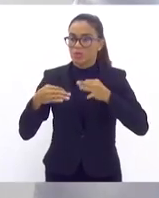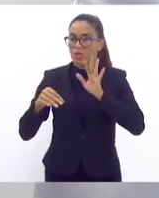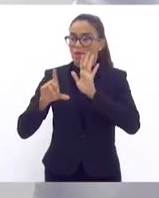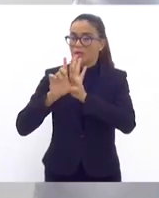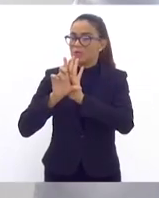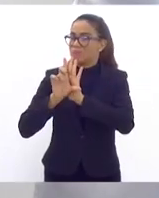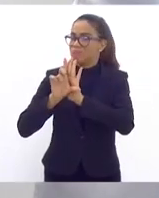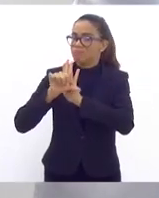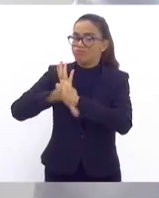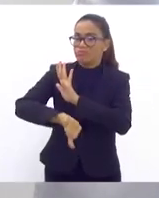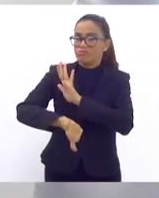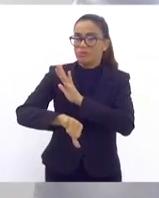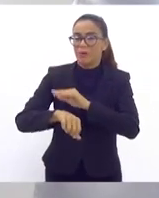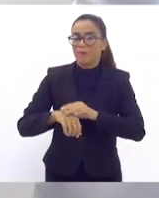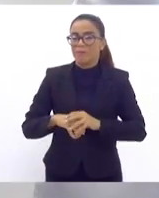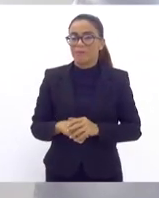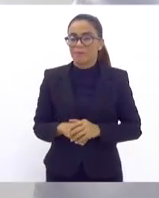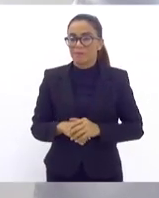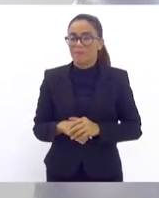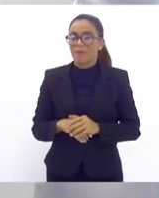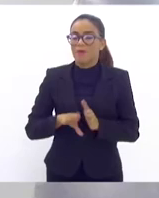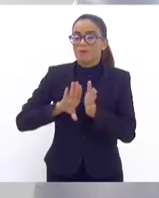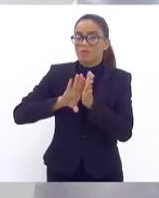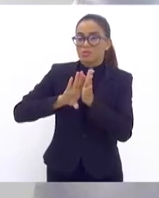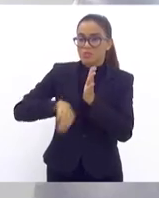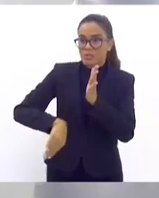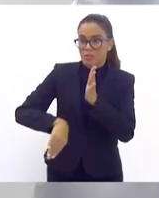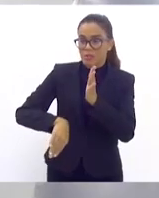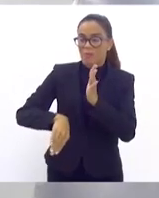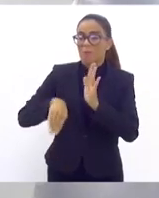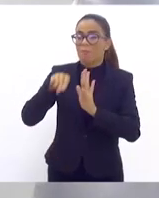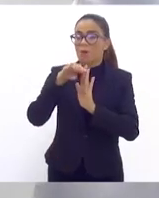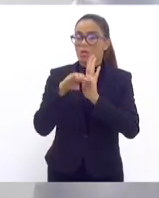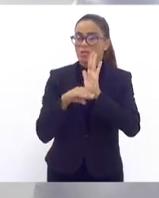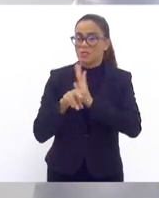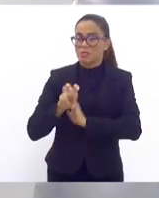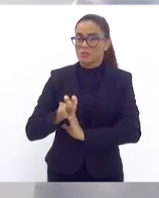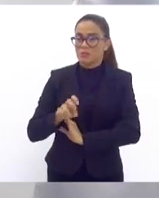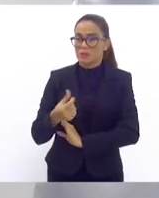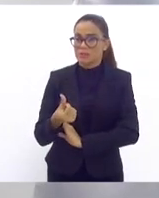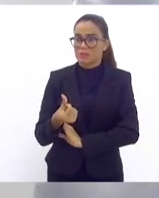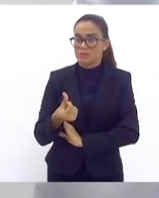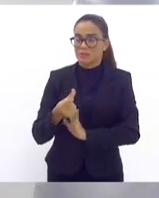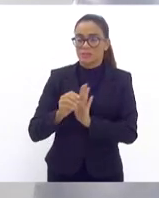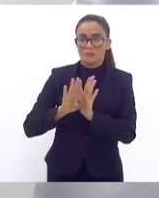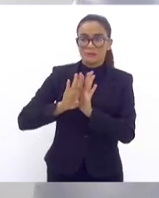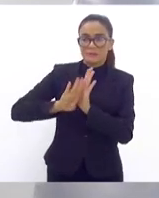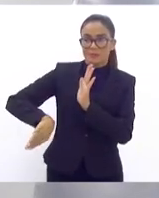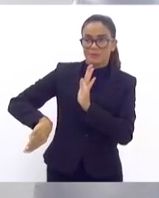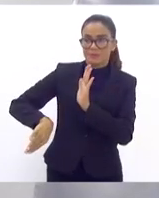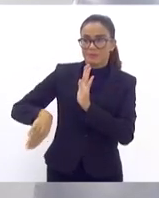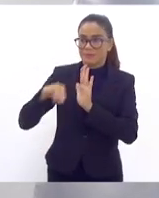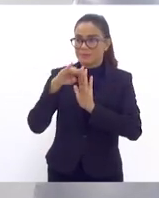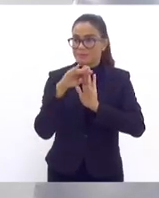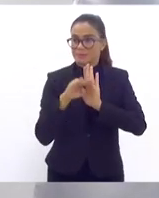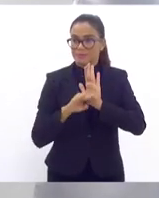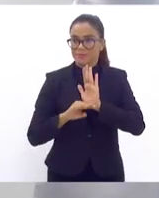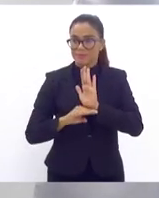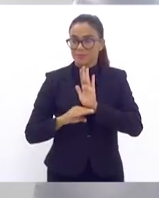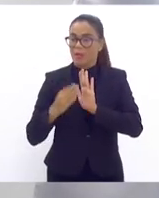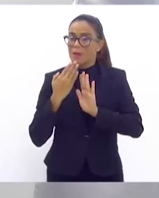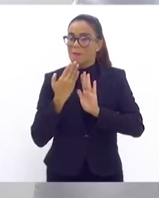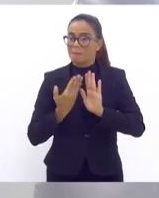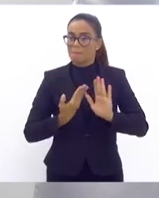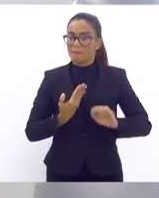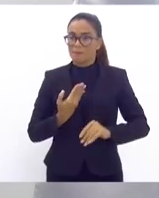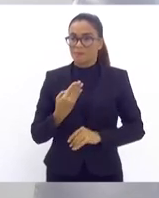O projeto 56 está retirado de pauta, a pedido do autor. Passamos a pedido do autor e do relator